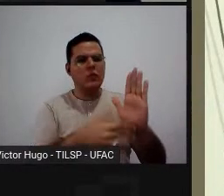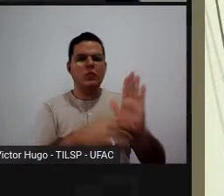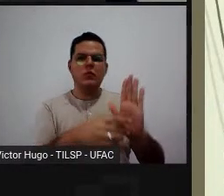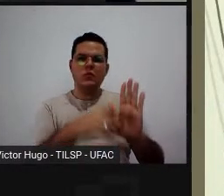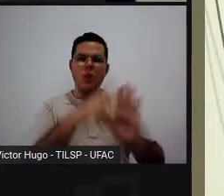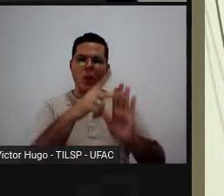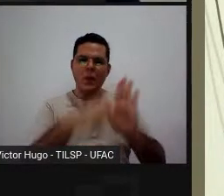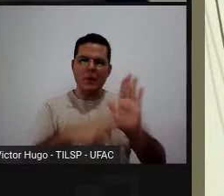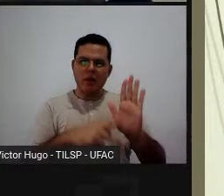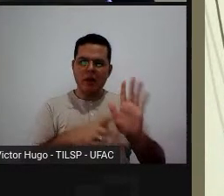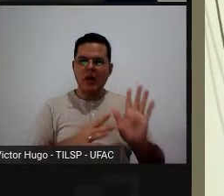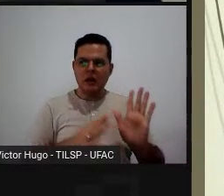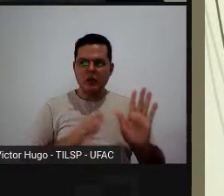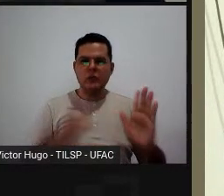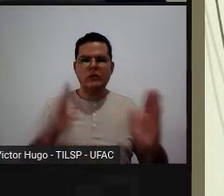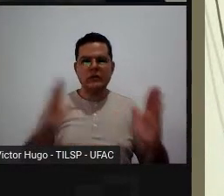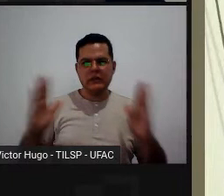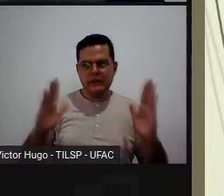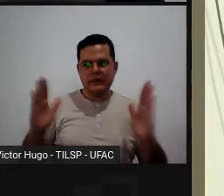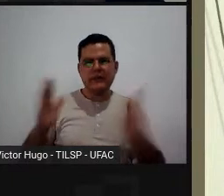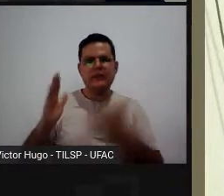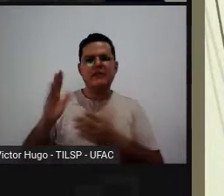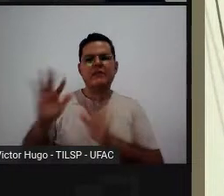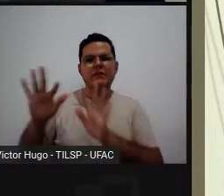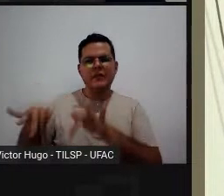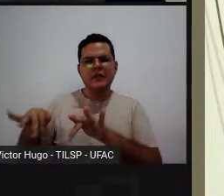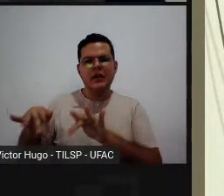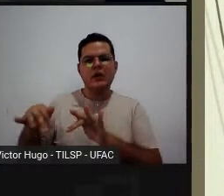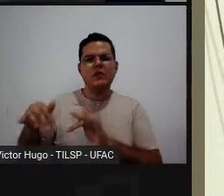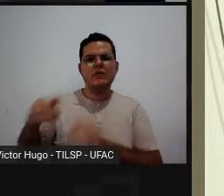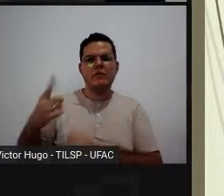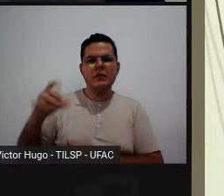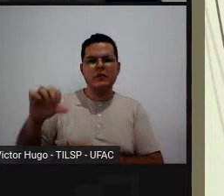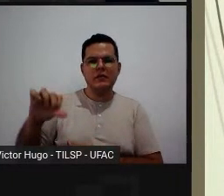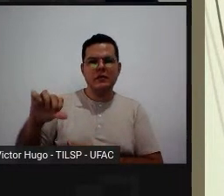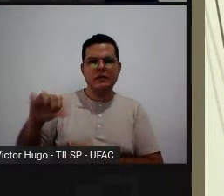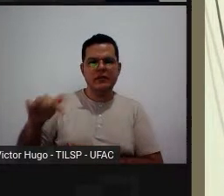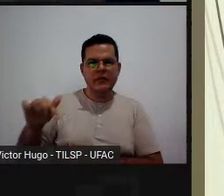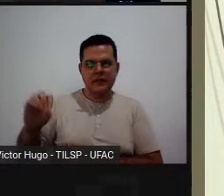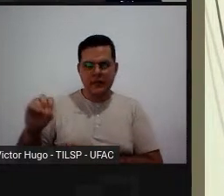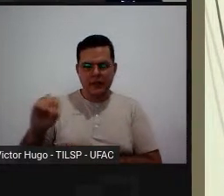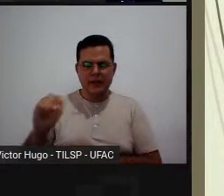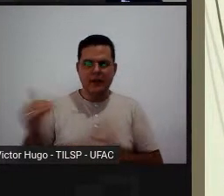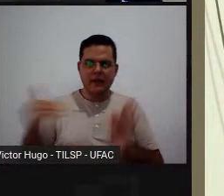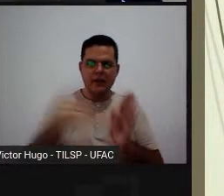e meados da década de 80. Então, esse, na verdade,